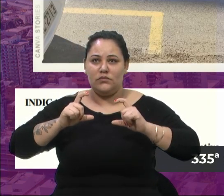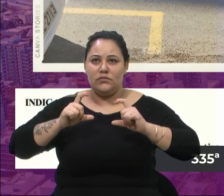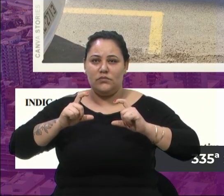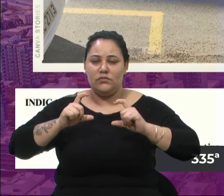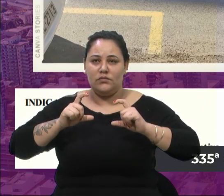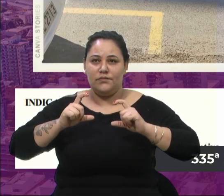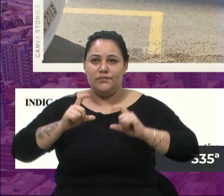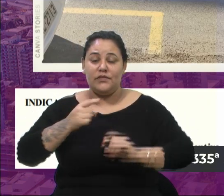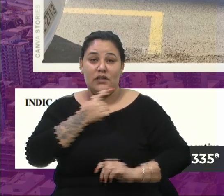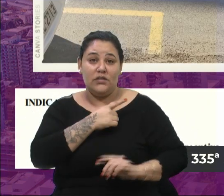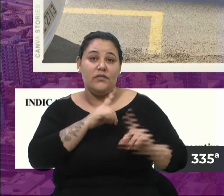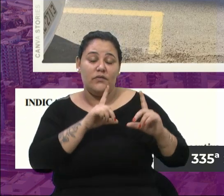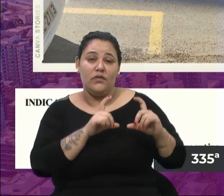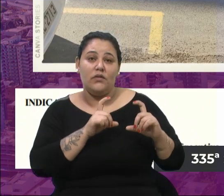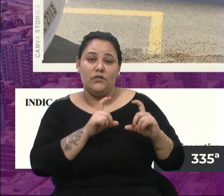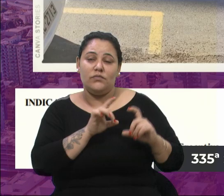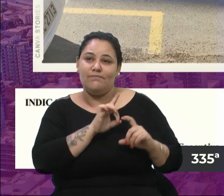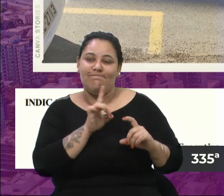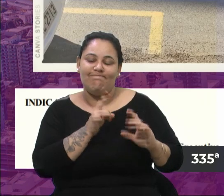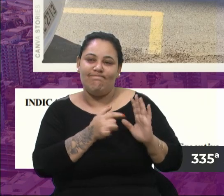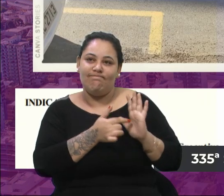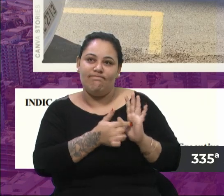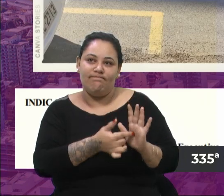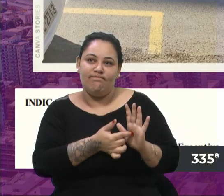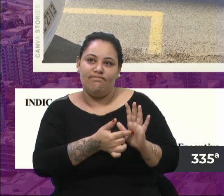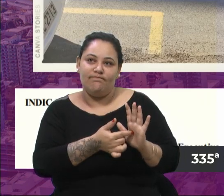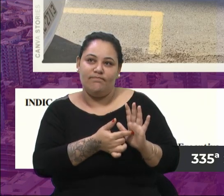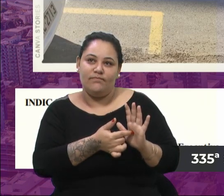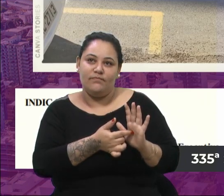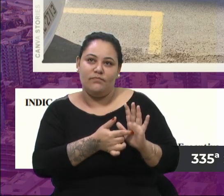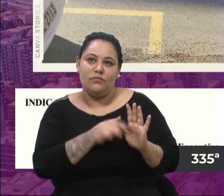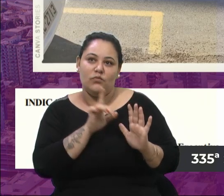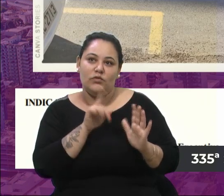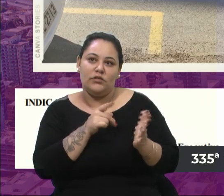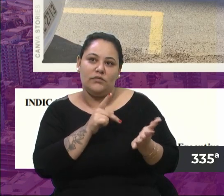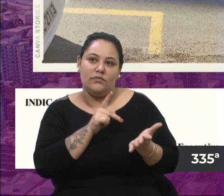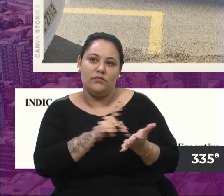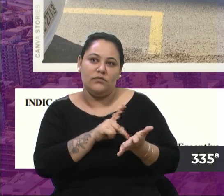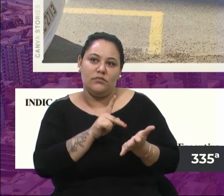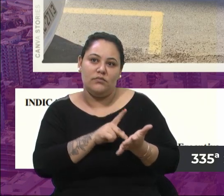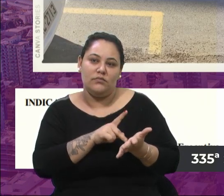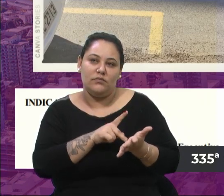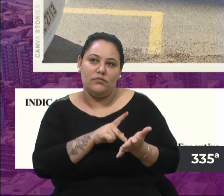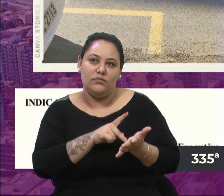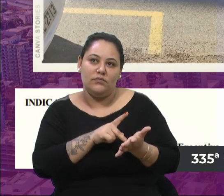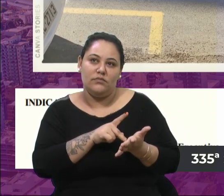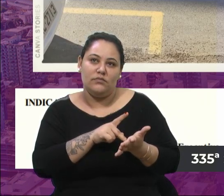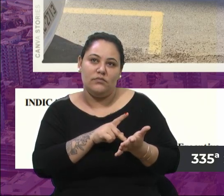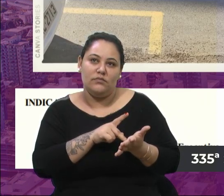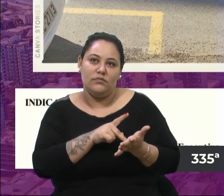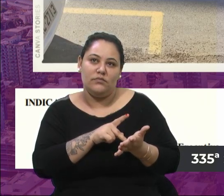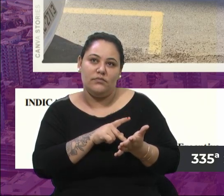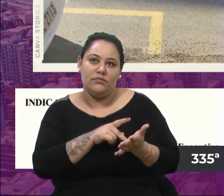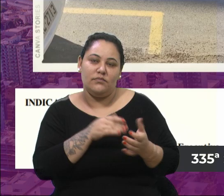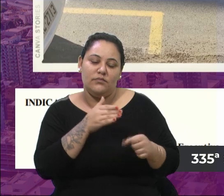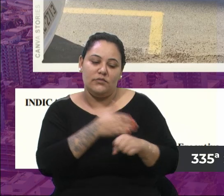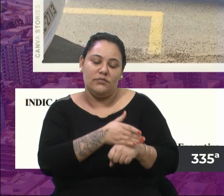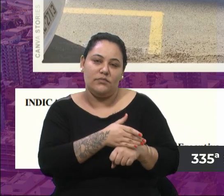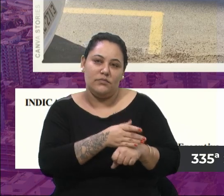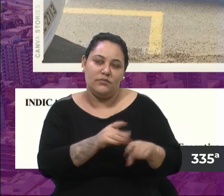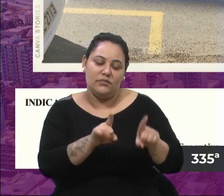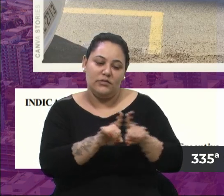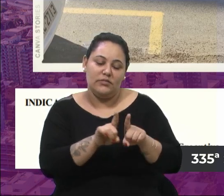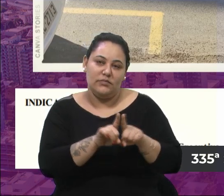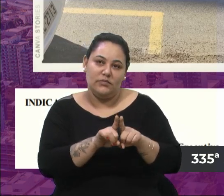uma das fotos que não se expressa o que é na verdade. É a entrada ali também, aquela estrada que está